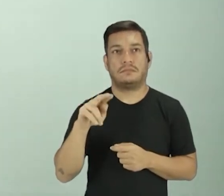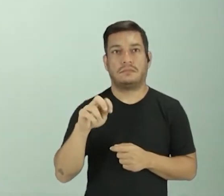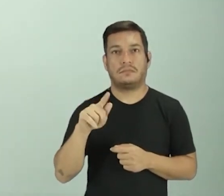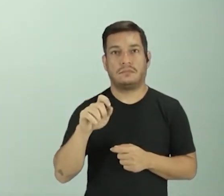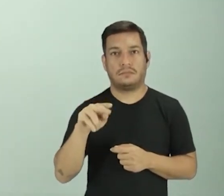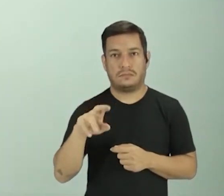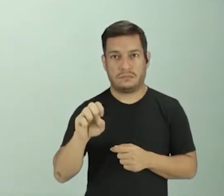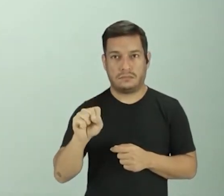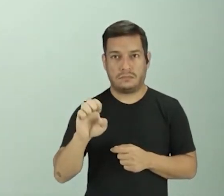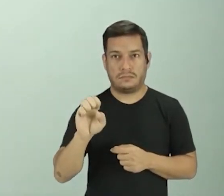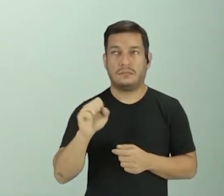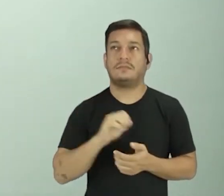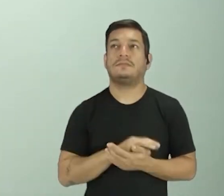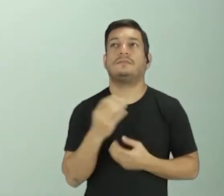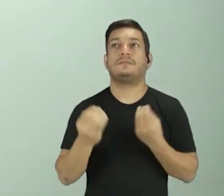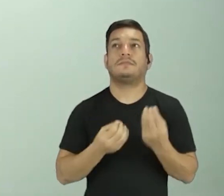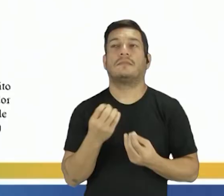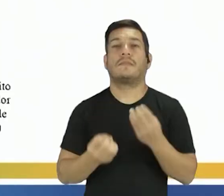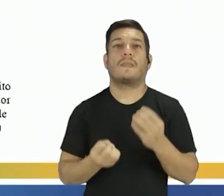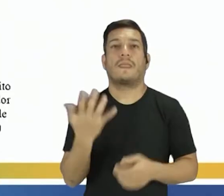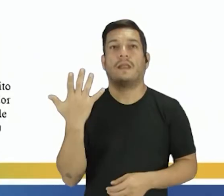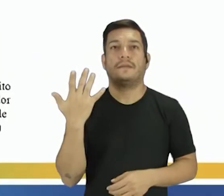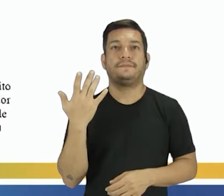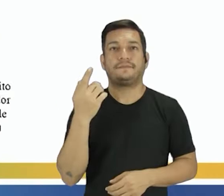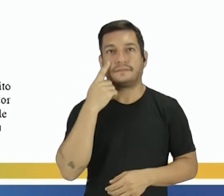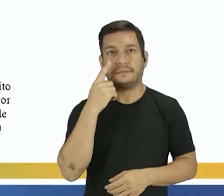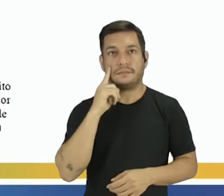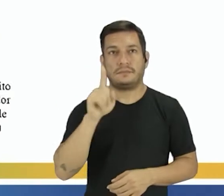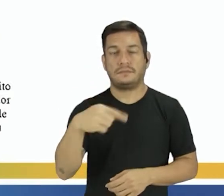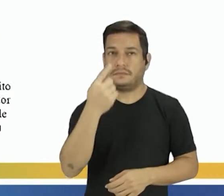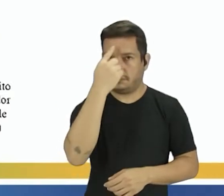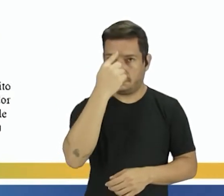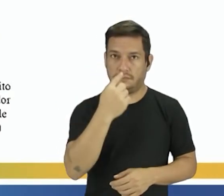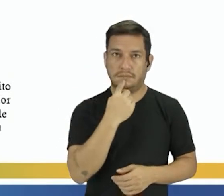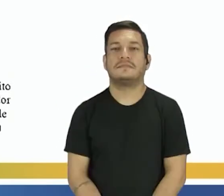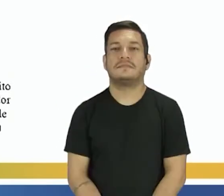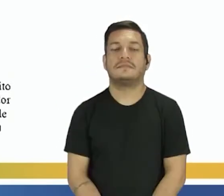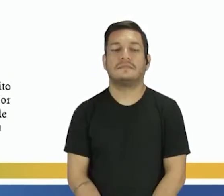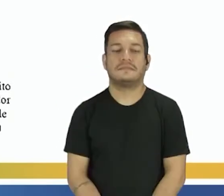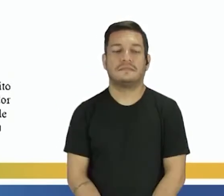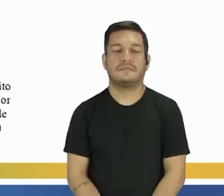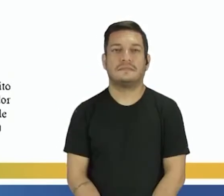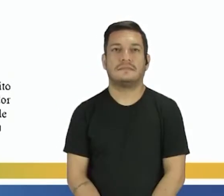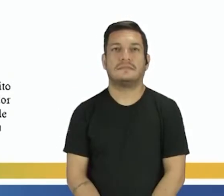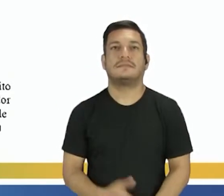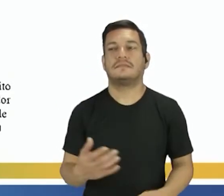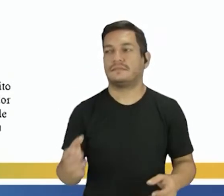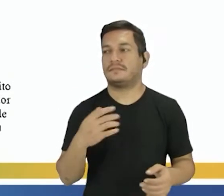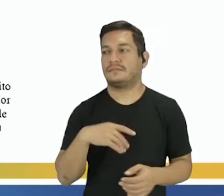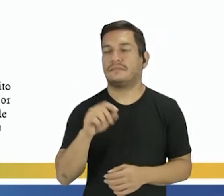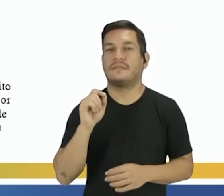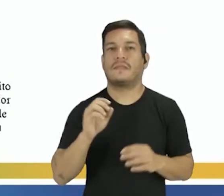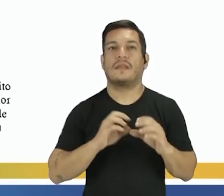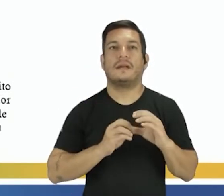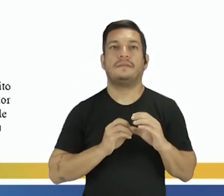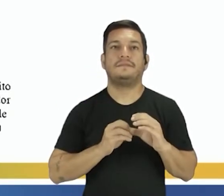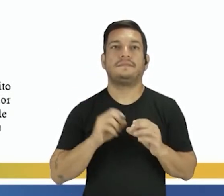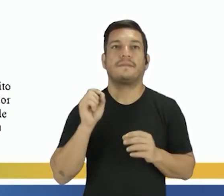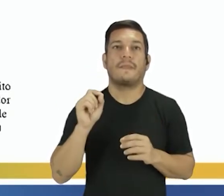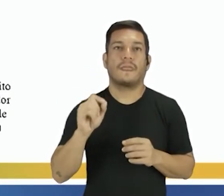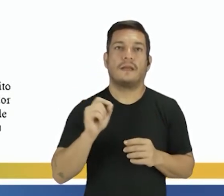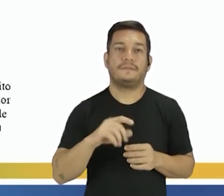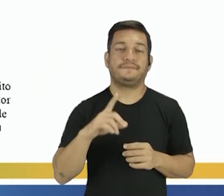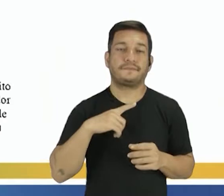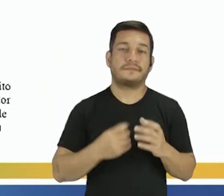tá? Como é que vai acontecer? Vamos à próxima imagem. Então nós vamos ter, então a célula primordial vai dar origem